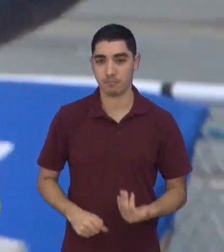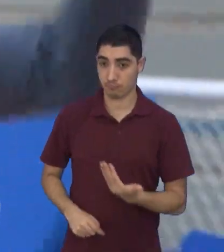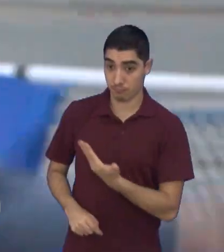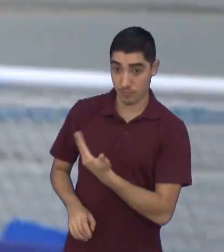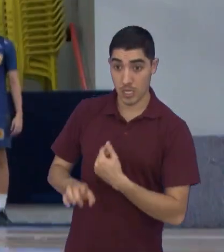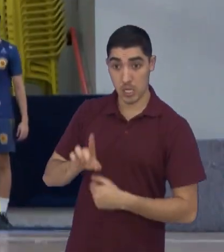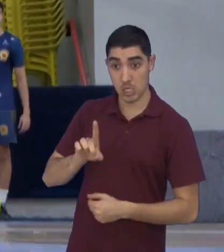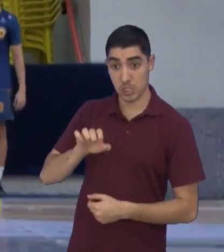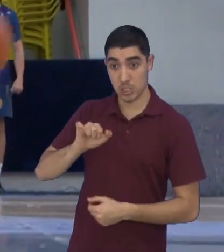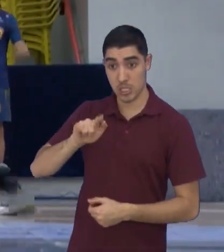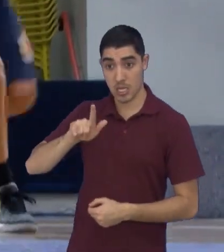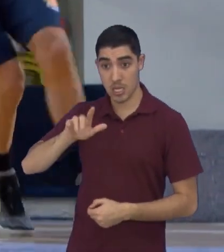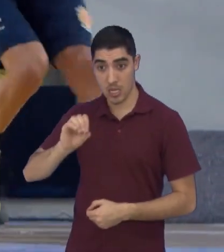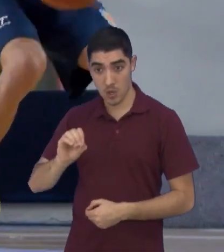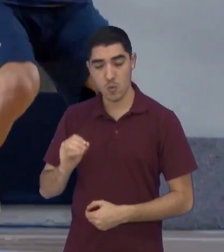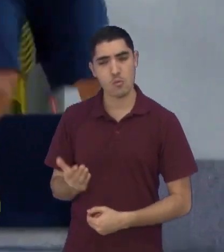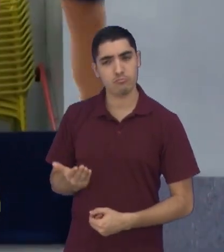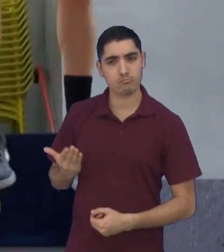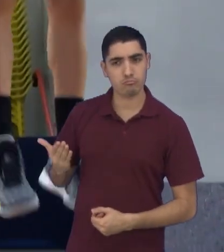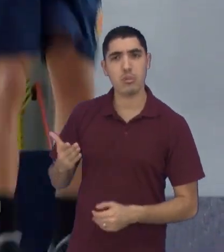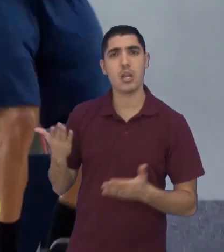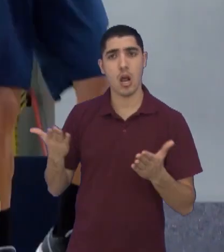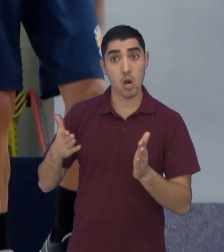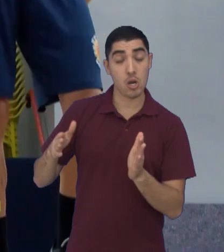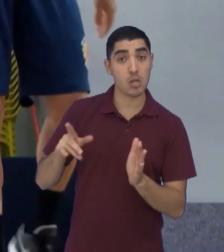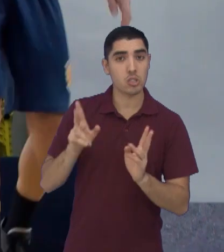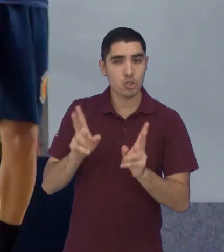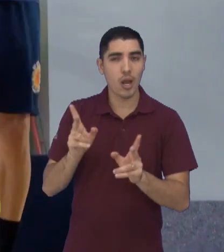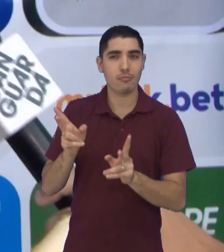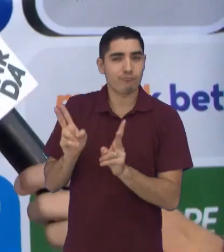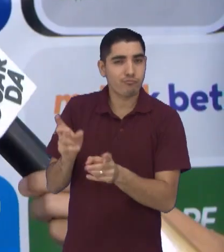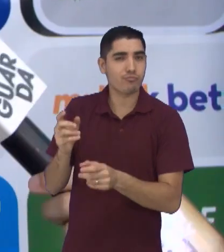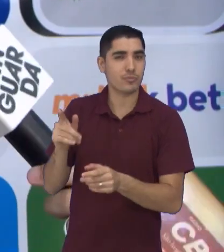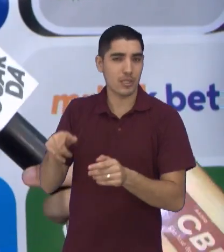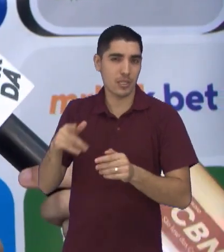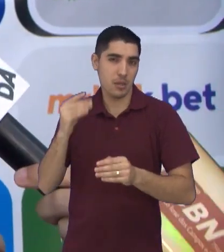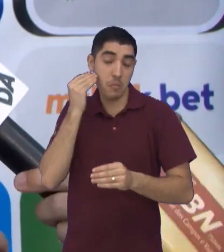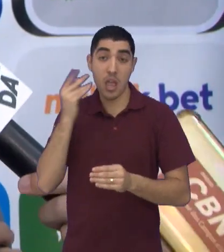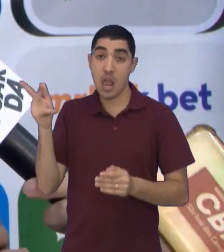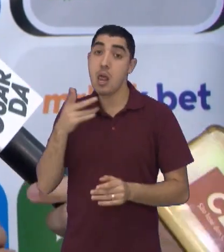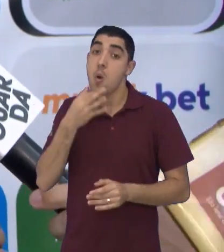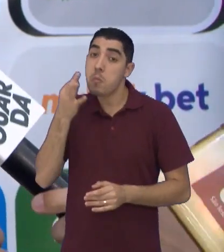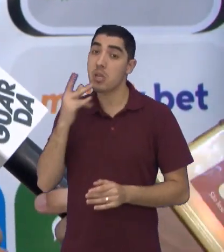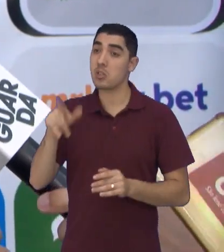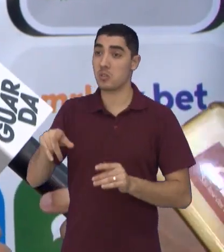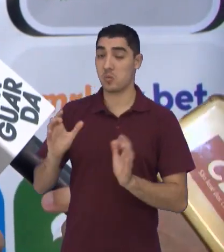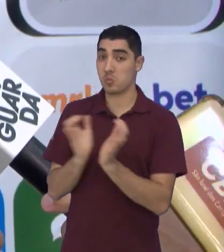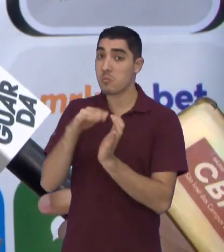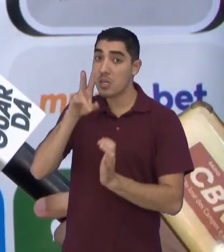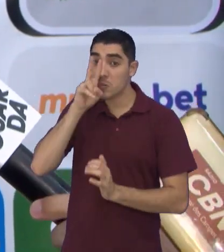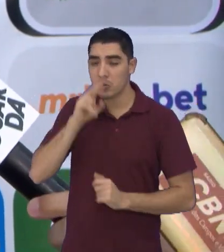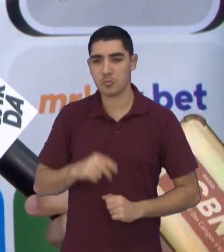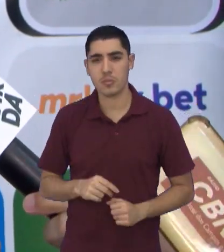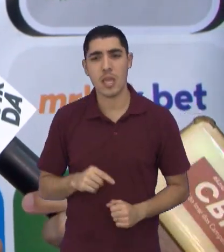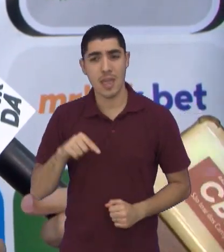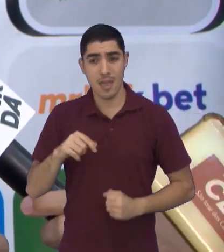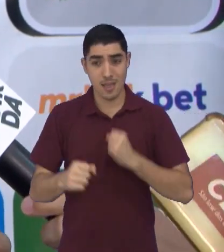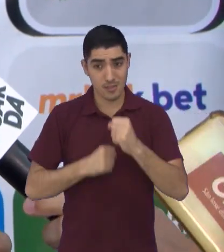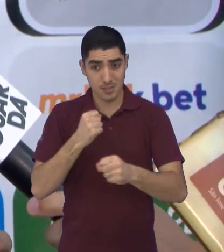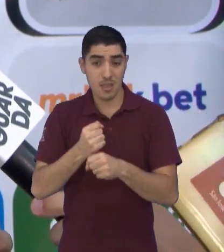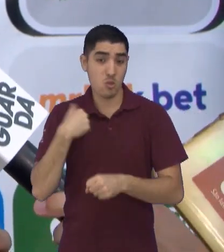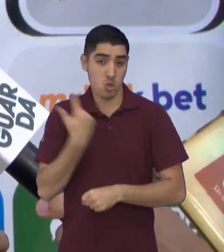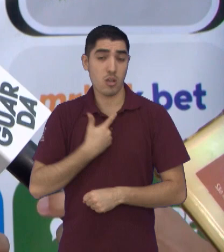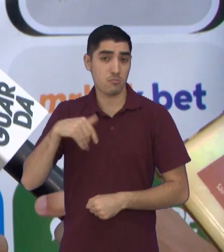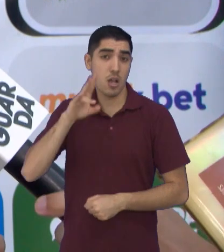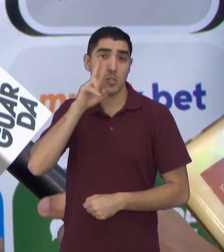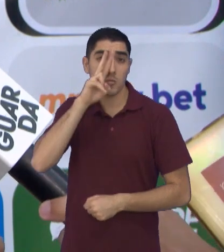último NBB, neste ano o time chega mais preparado. Eu acho que nesse ano a gente chegou melhor preparado que o ano passado. O